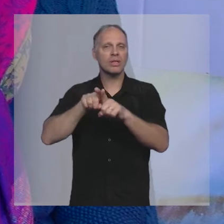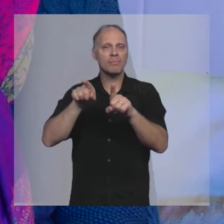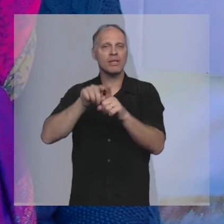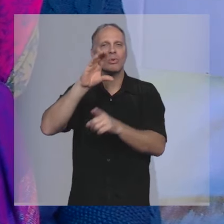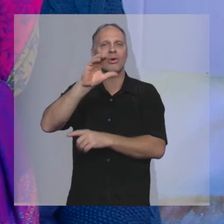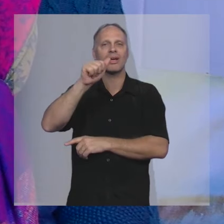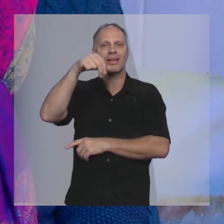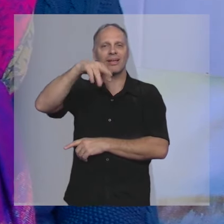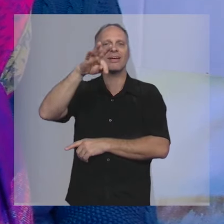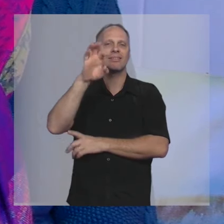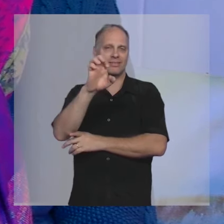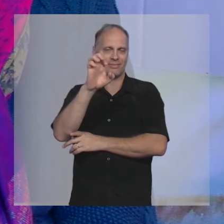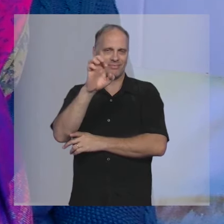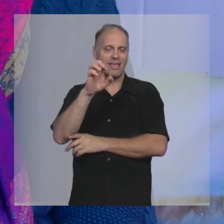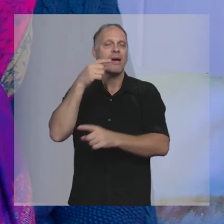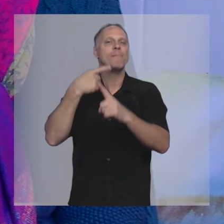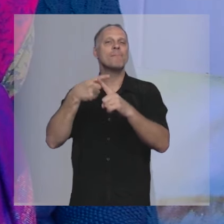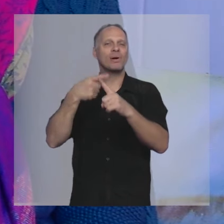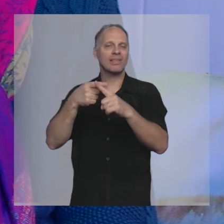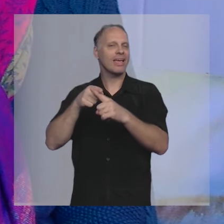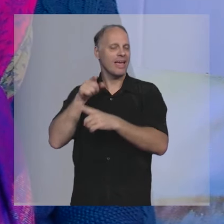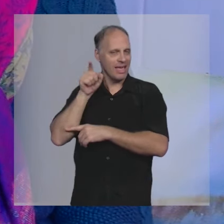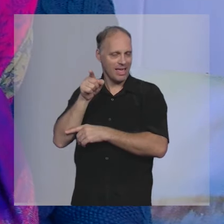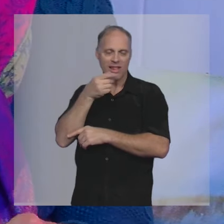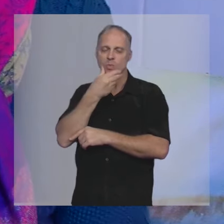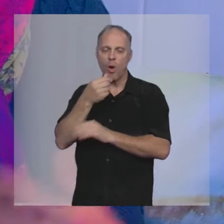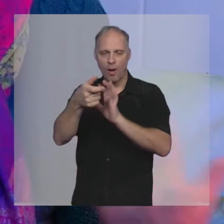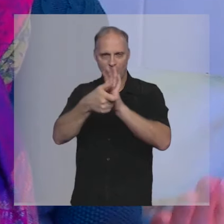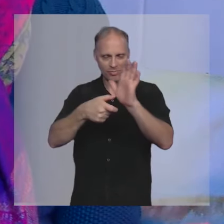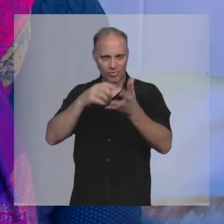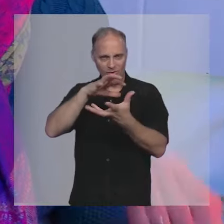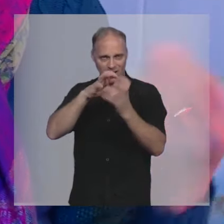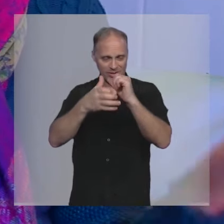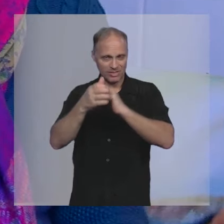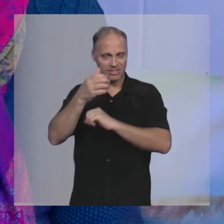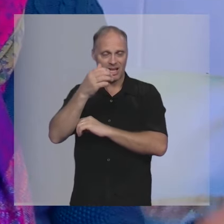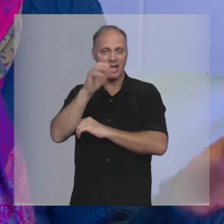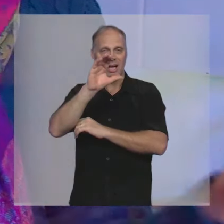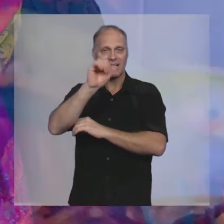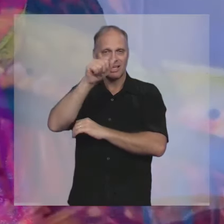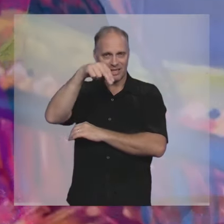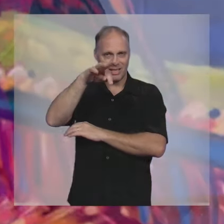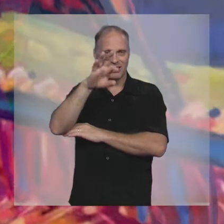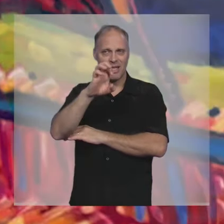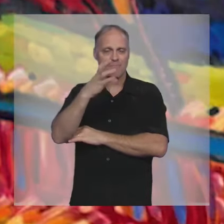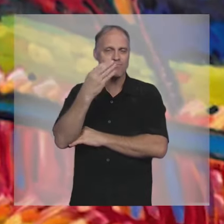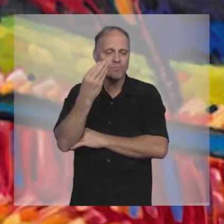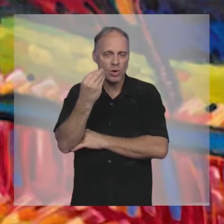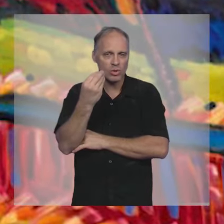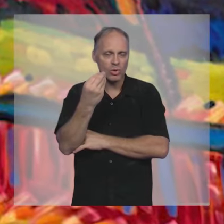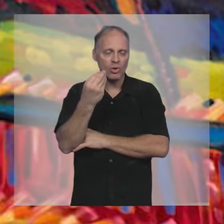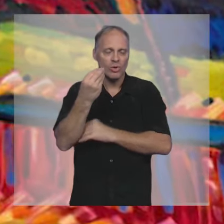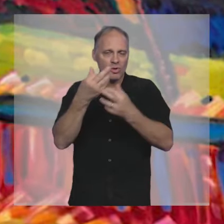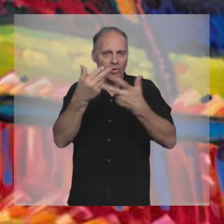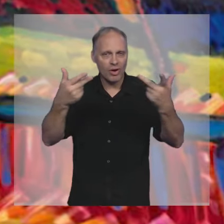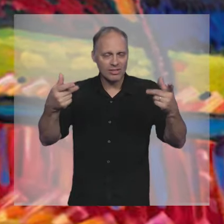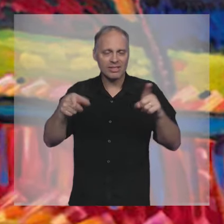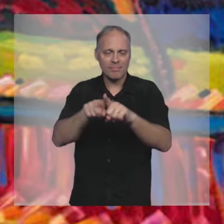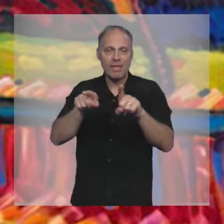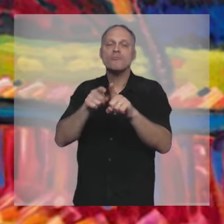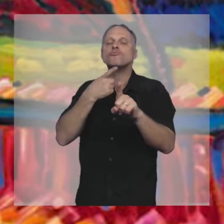Turner, né? Adoro porque ele foi assim muito precursor do abstracionismo. Quando